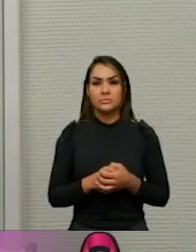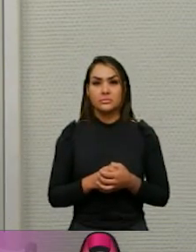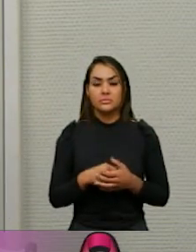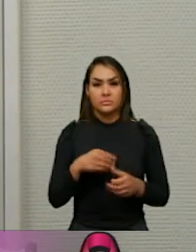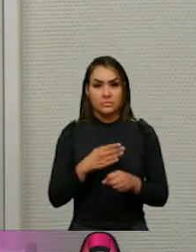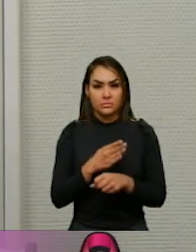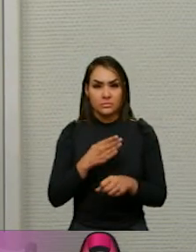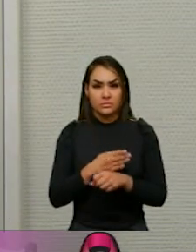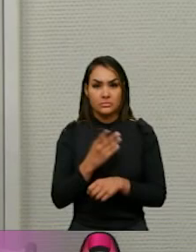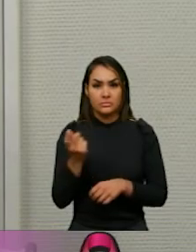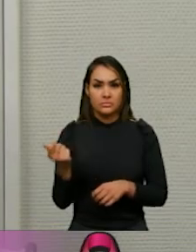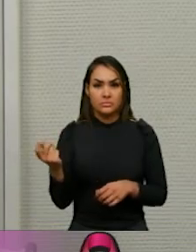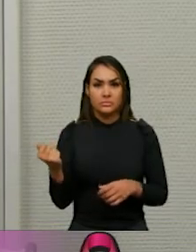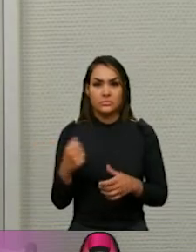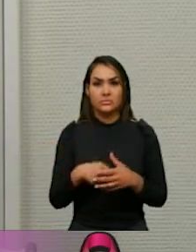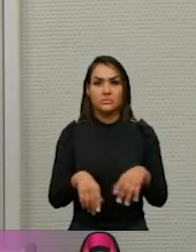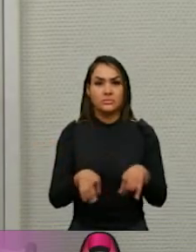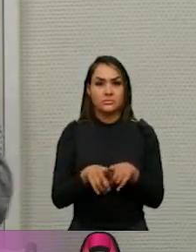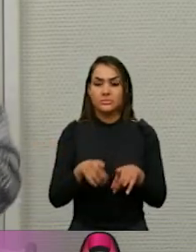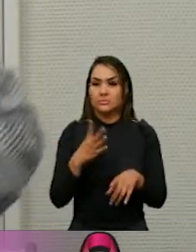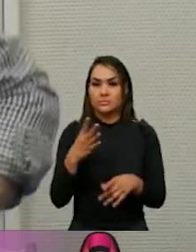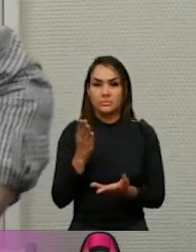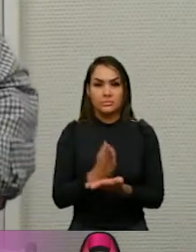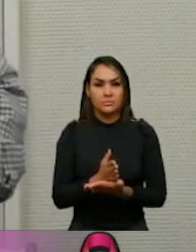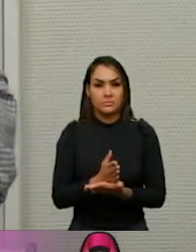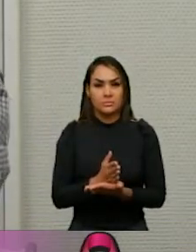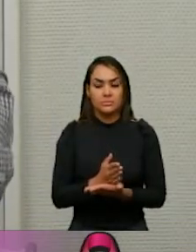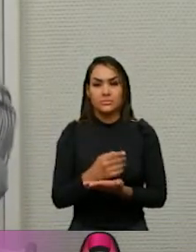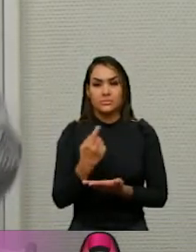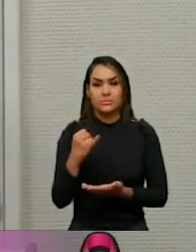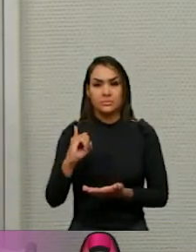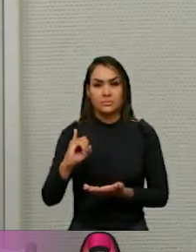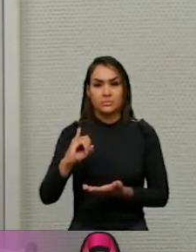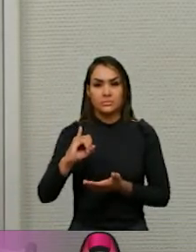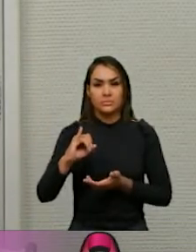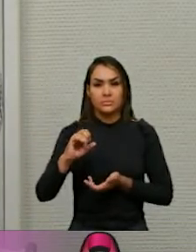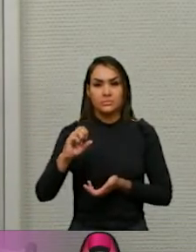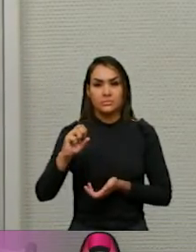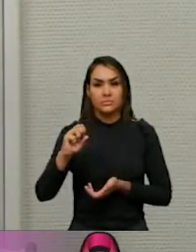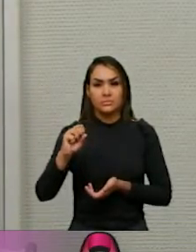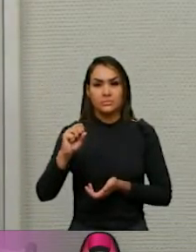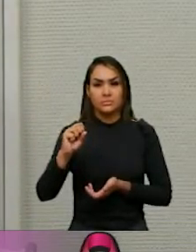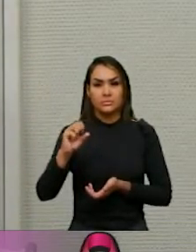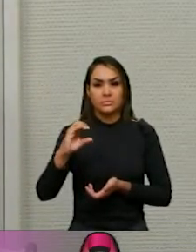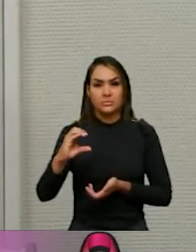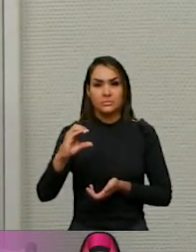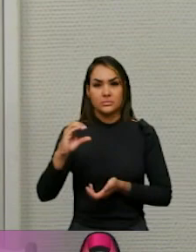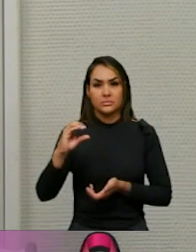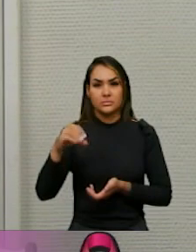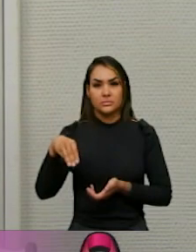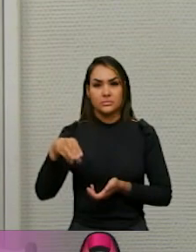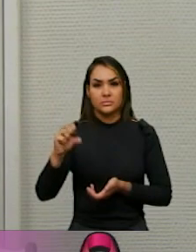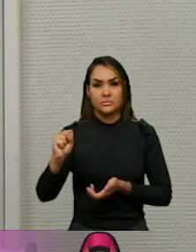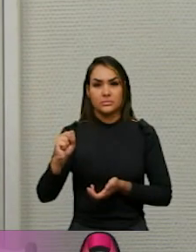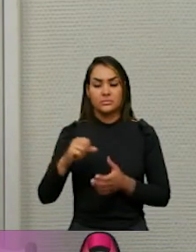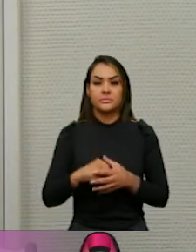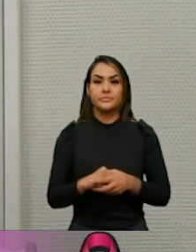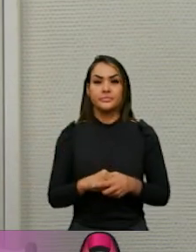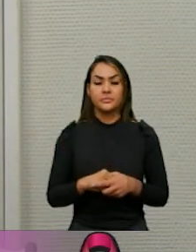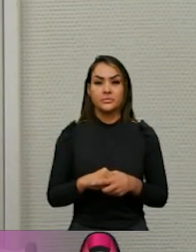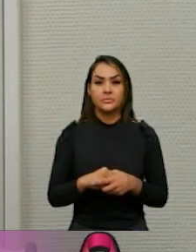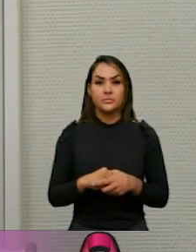participação do município, cota parte do ICMS, quer dizer, se não pagar, esse programa Desenvolve São Paulo vai direto lá pegar a participação do